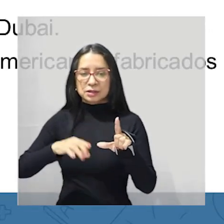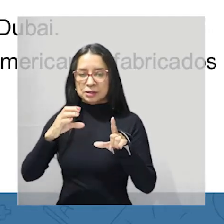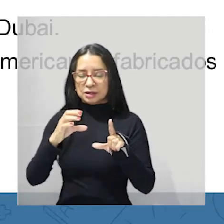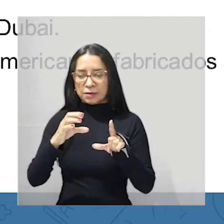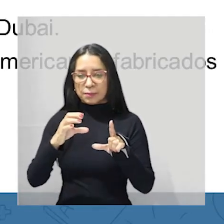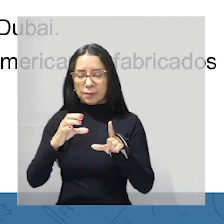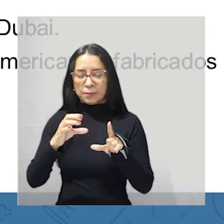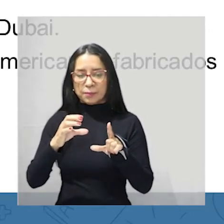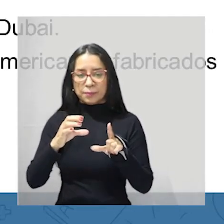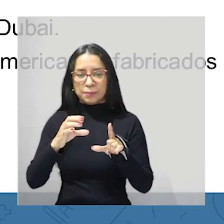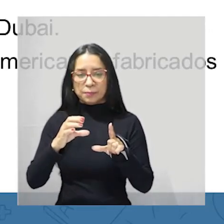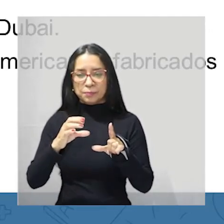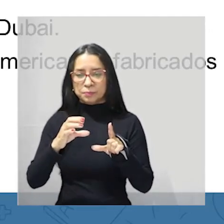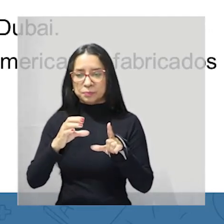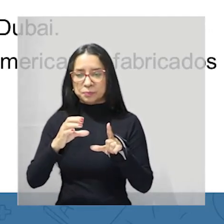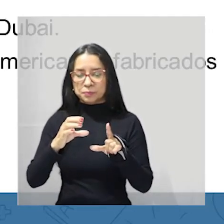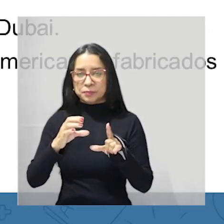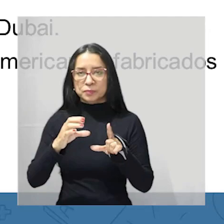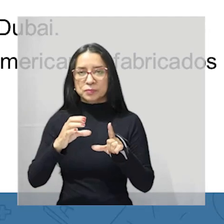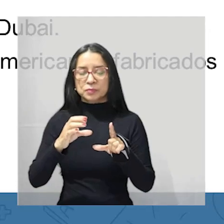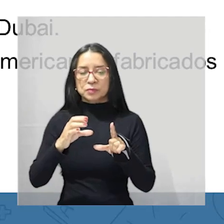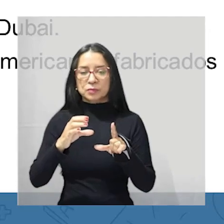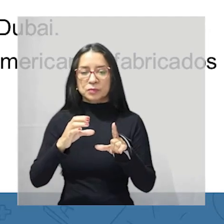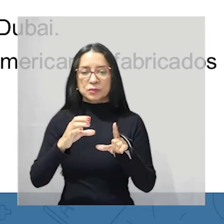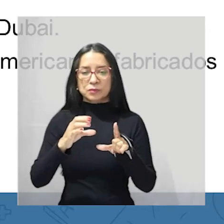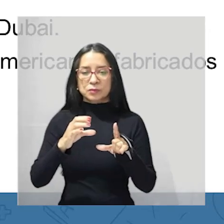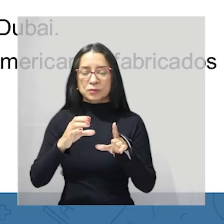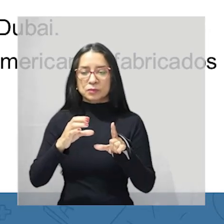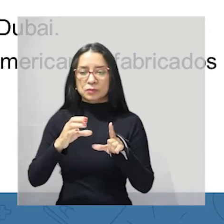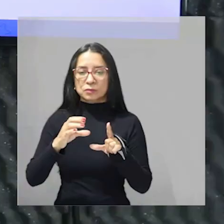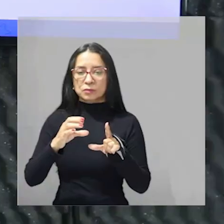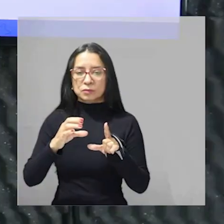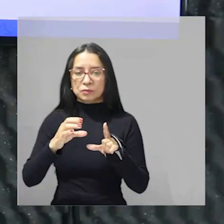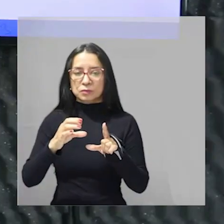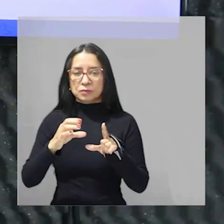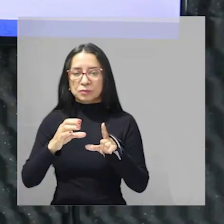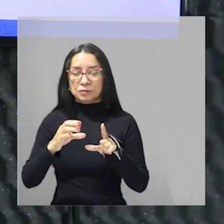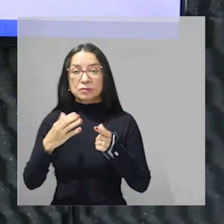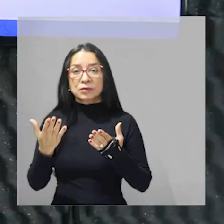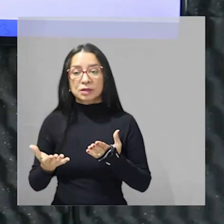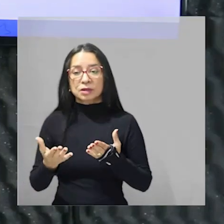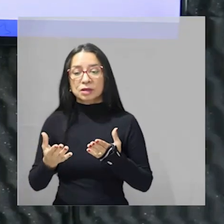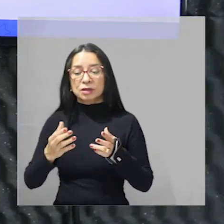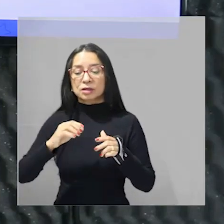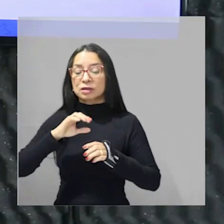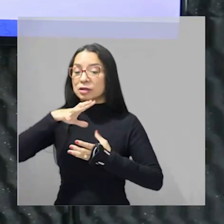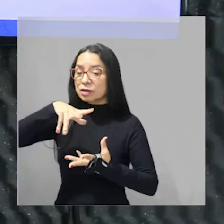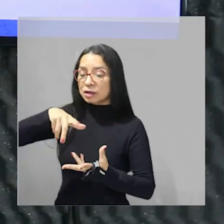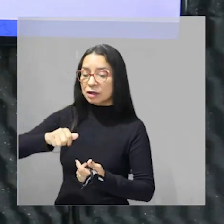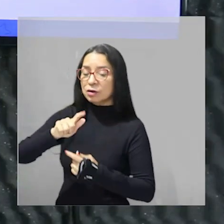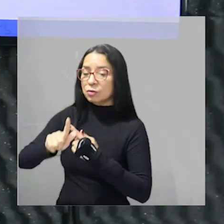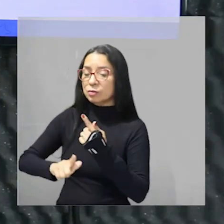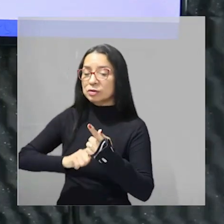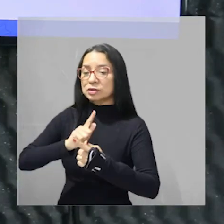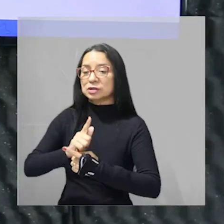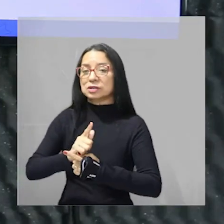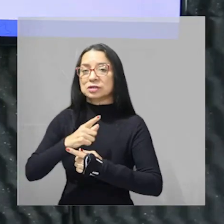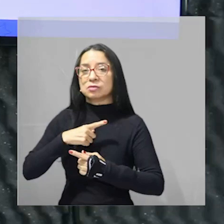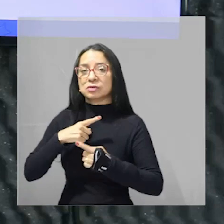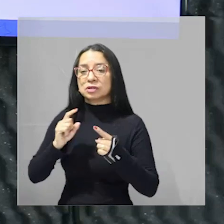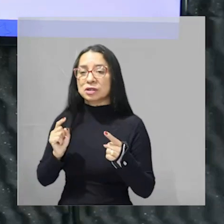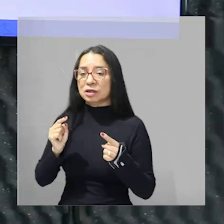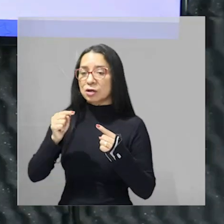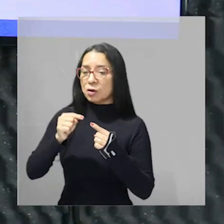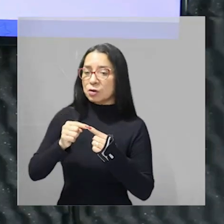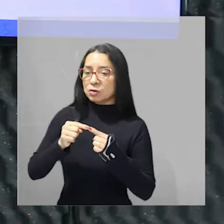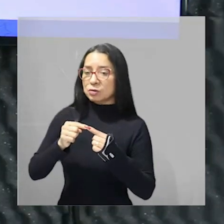fronteiras culturais e comerciais em função da expansão da globalização? Será que é a globalização que leva a esse choque de